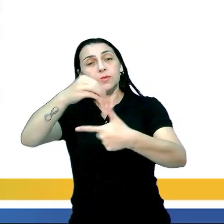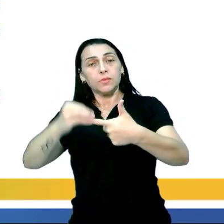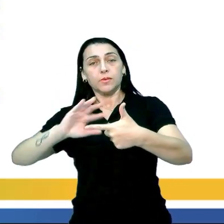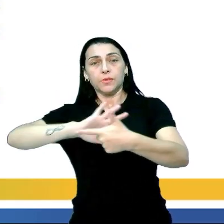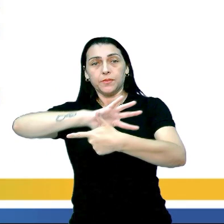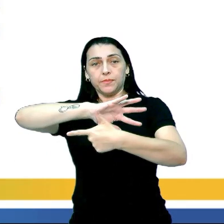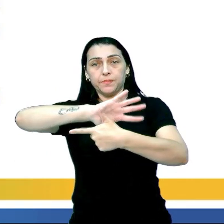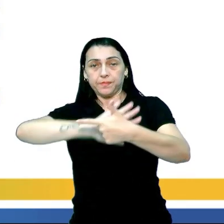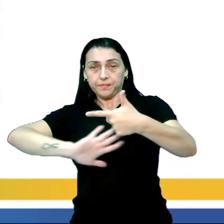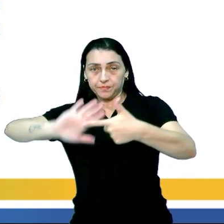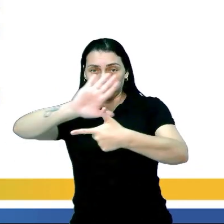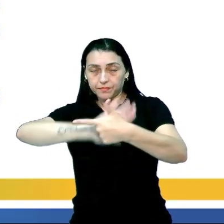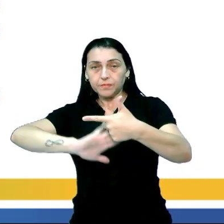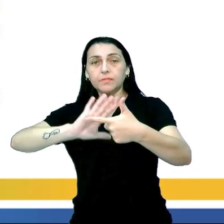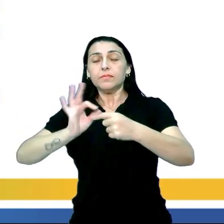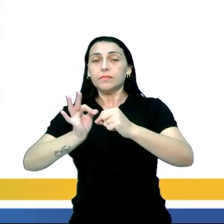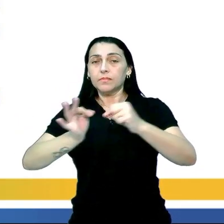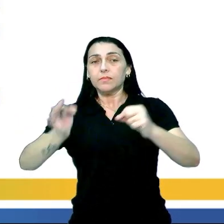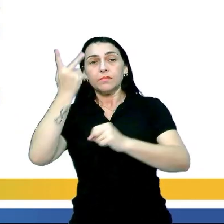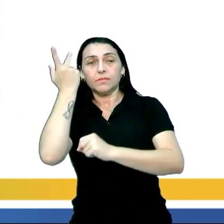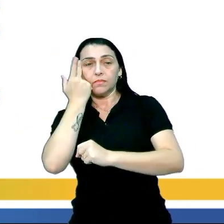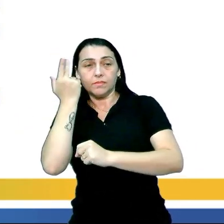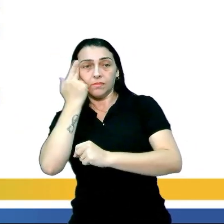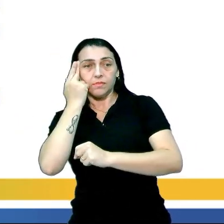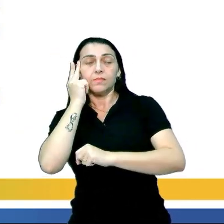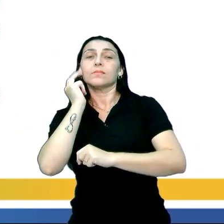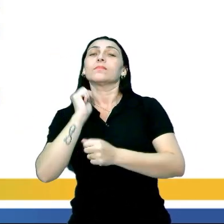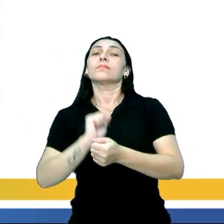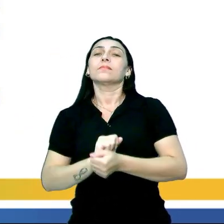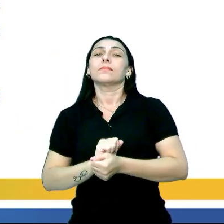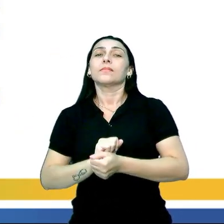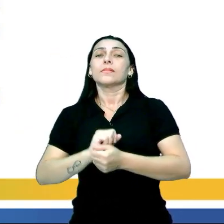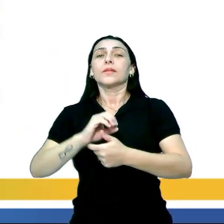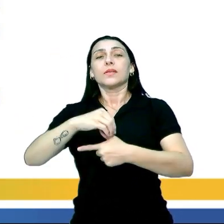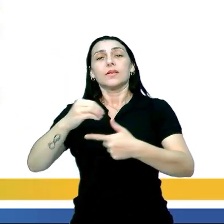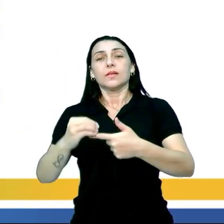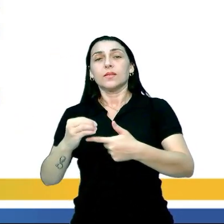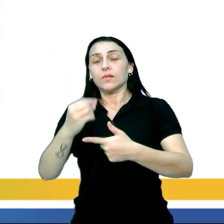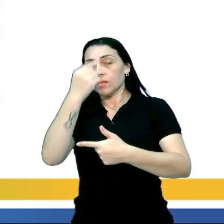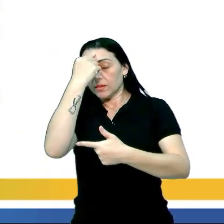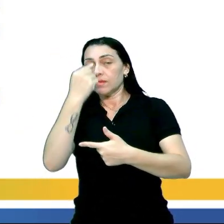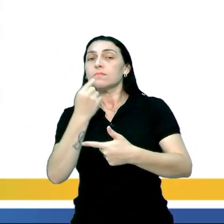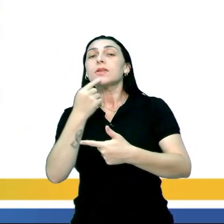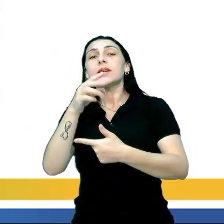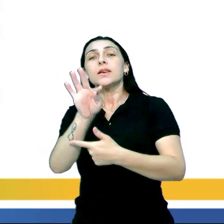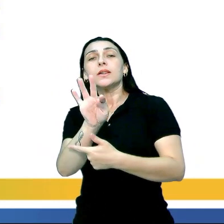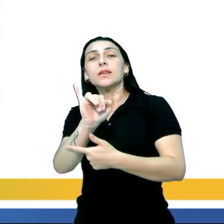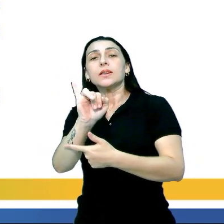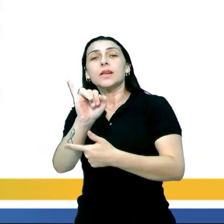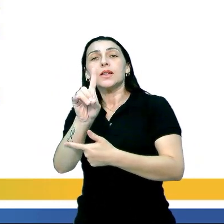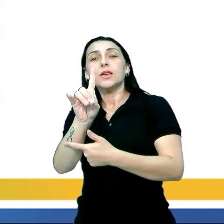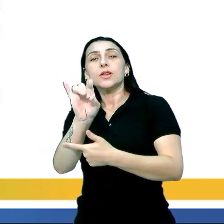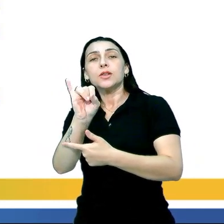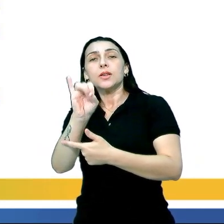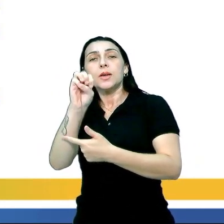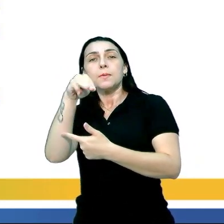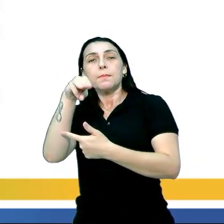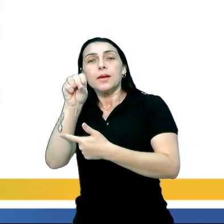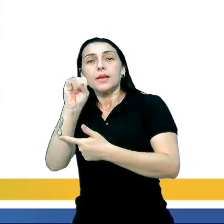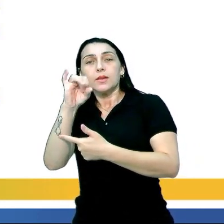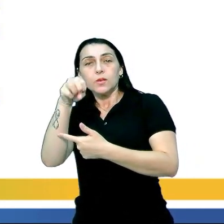a extensão natural do plano, se torna uma figura tridimensional,